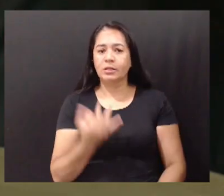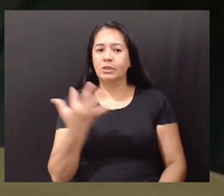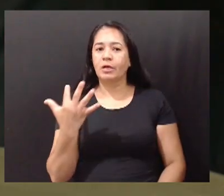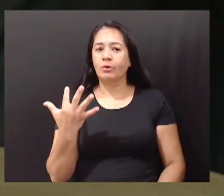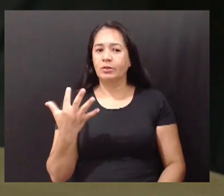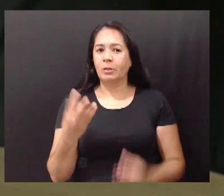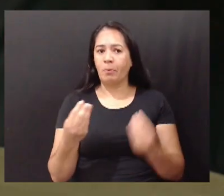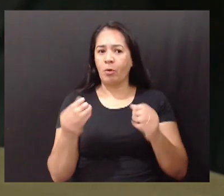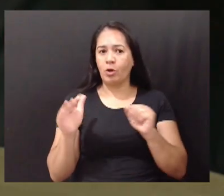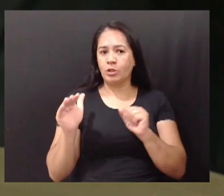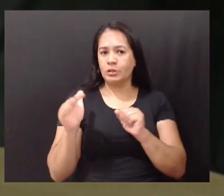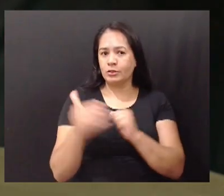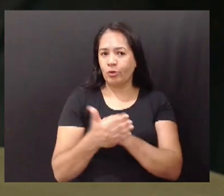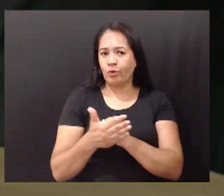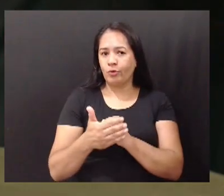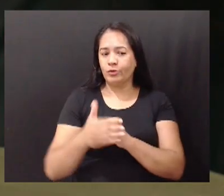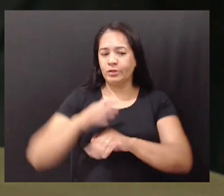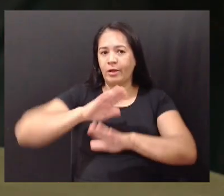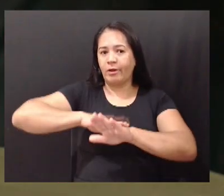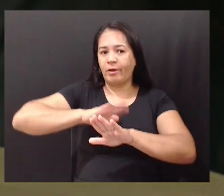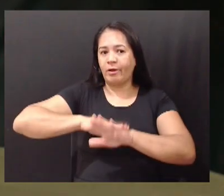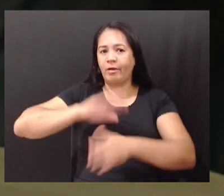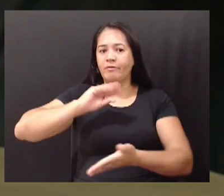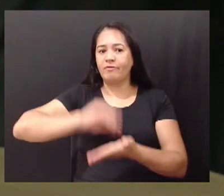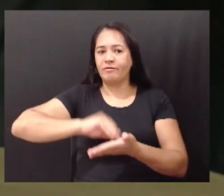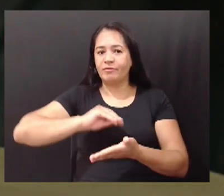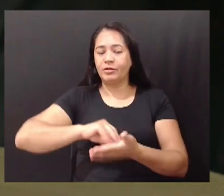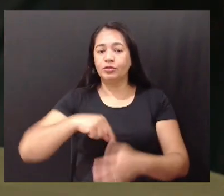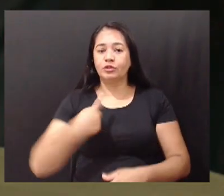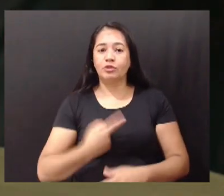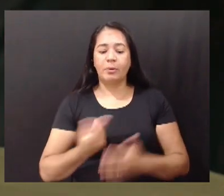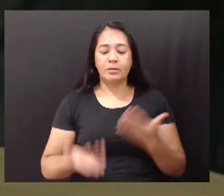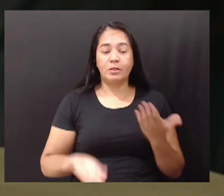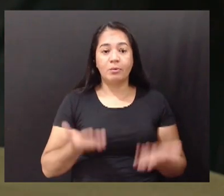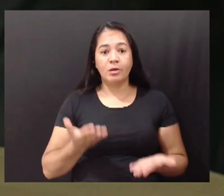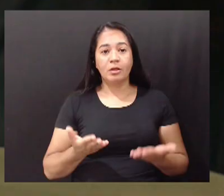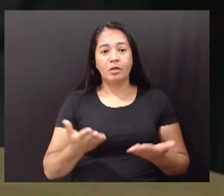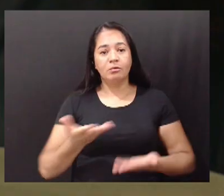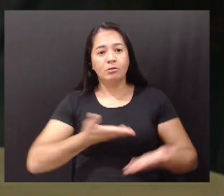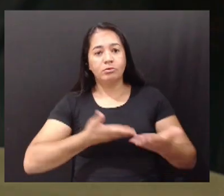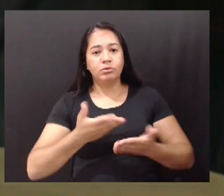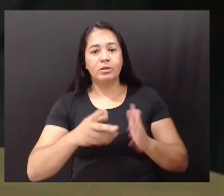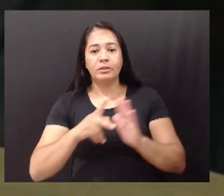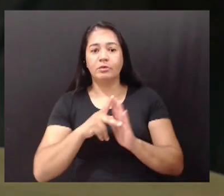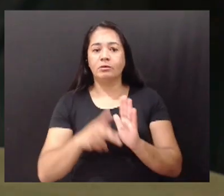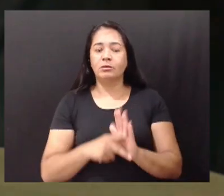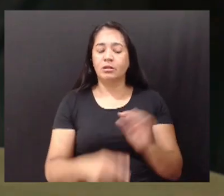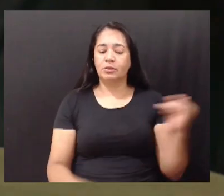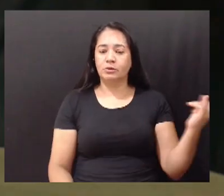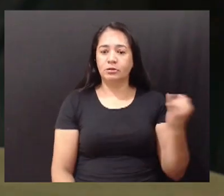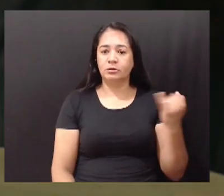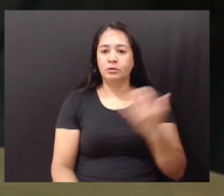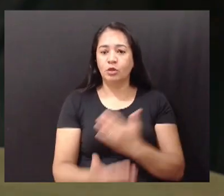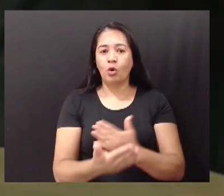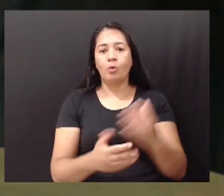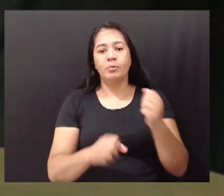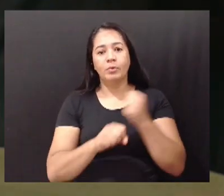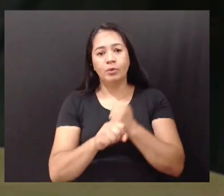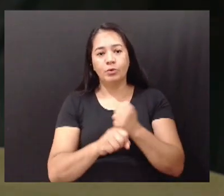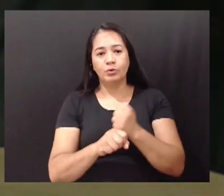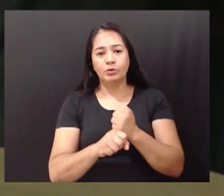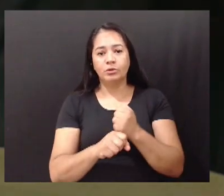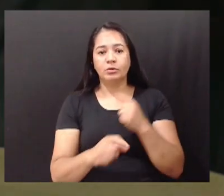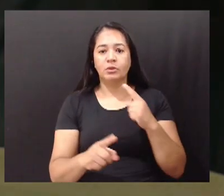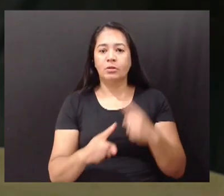um equilíbrio aí para a gente poder lidar com tudo isso. E um programa bem pertinente aí para o início de ano, porque o ano 2026